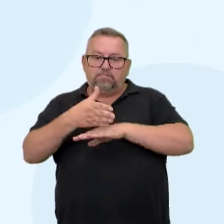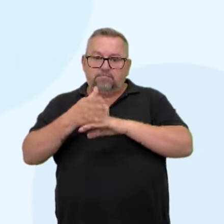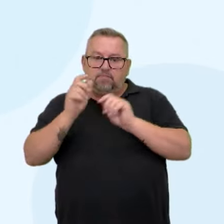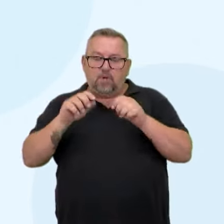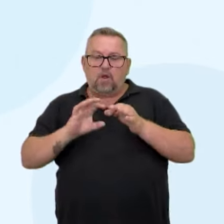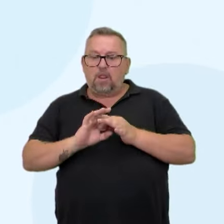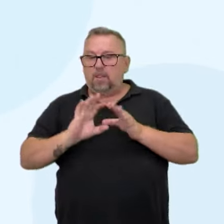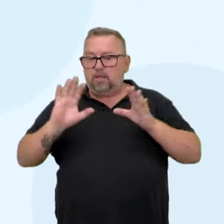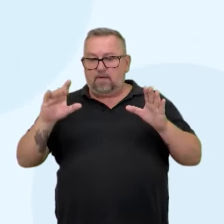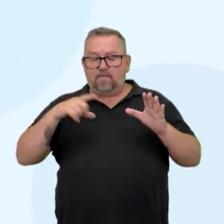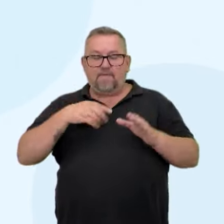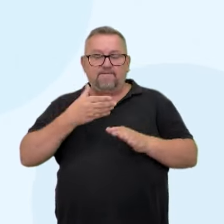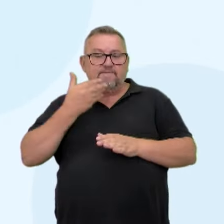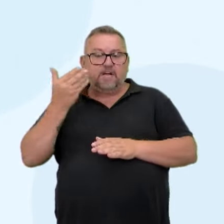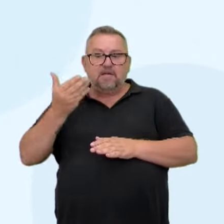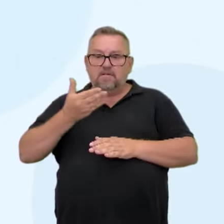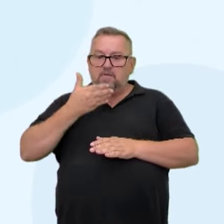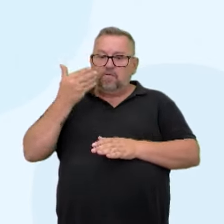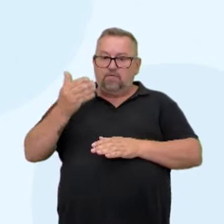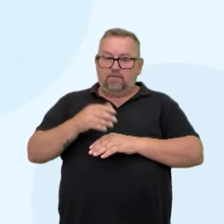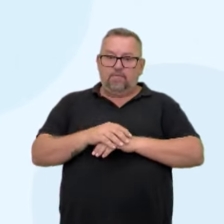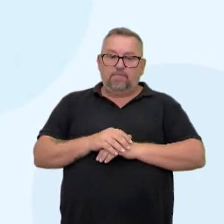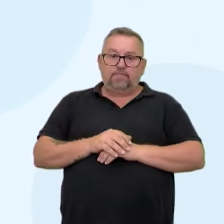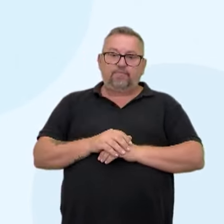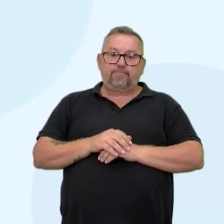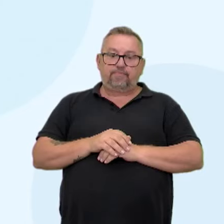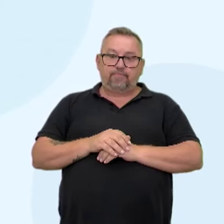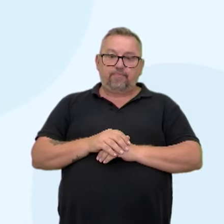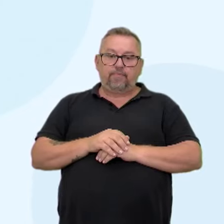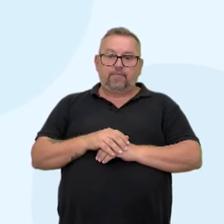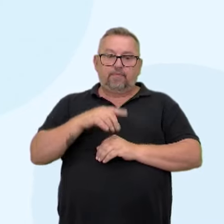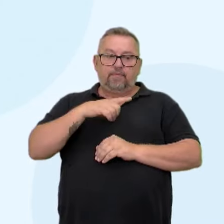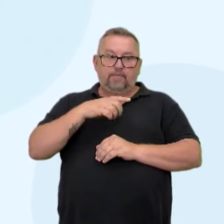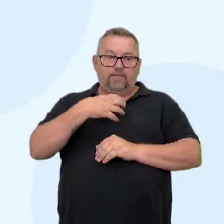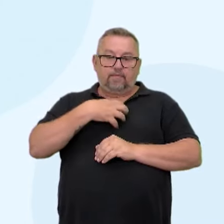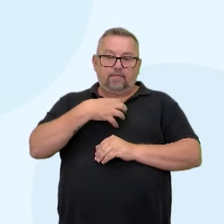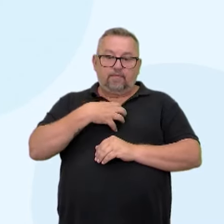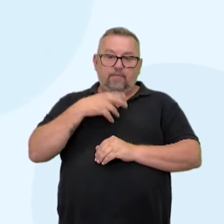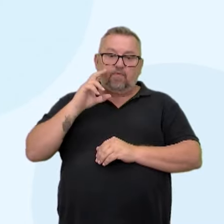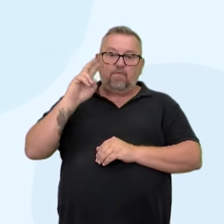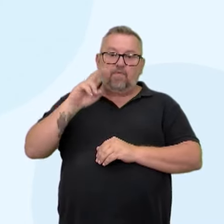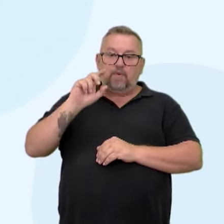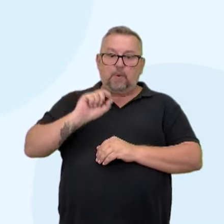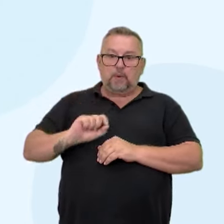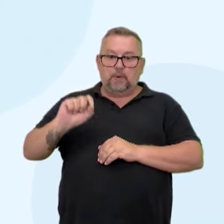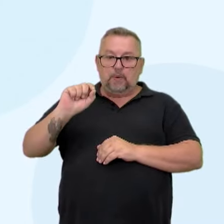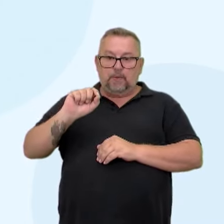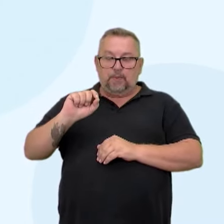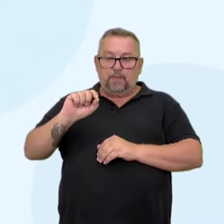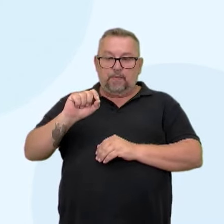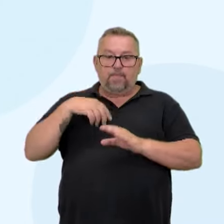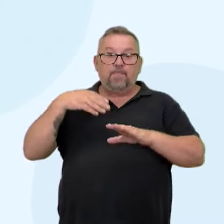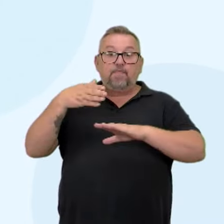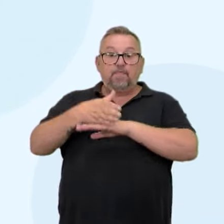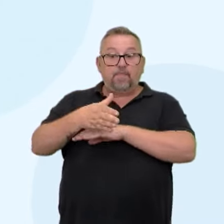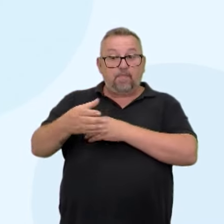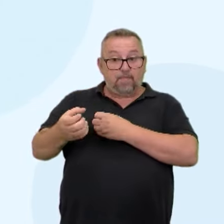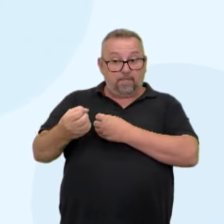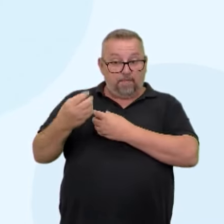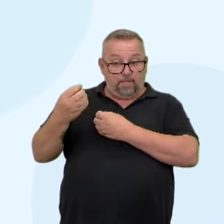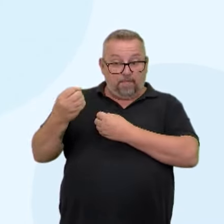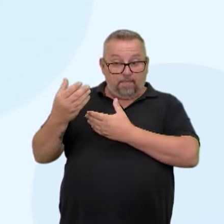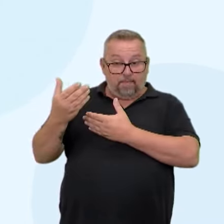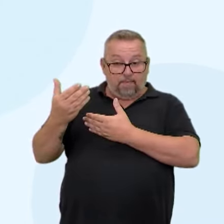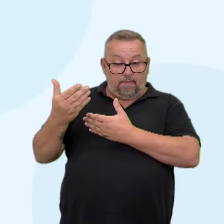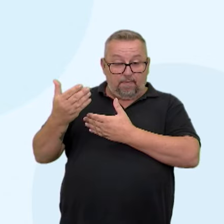seja fácil, esteja à mão de qualquer pessoa que tenha condições aí de acessar a informação. Então,